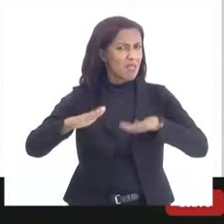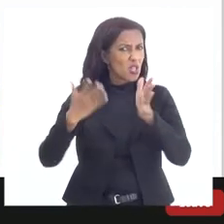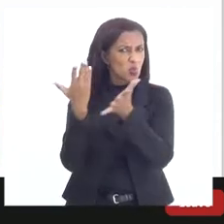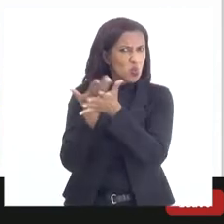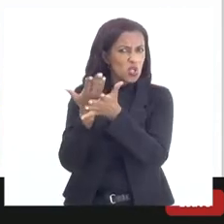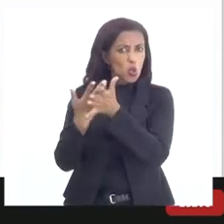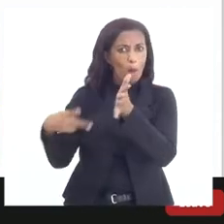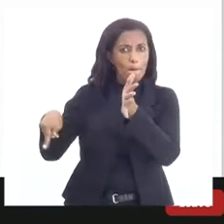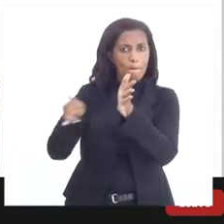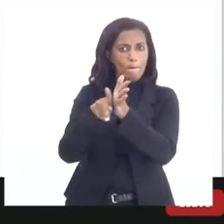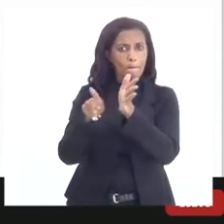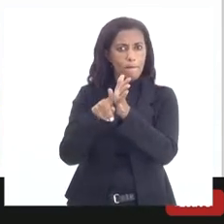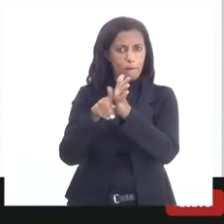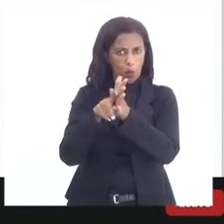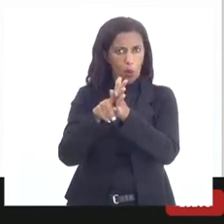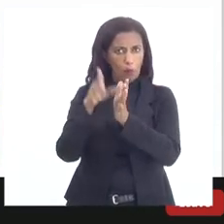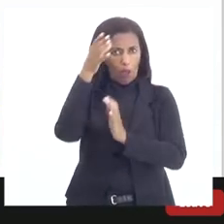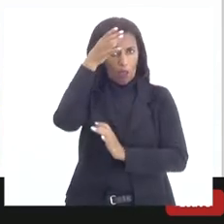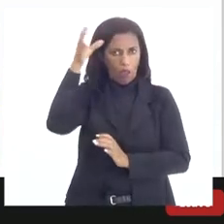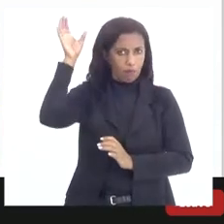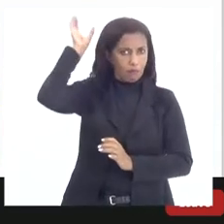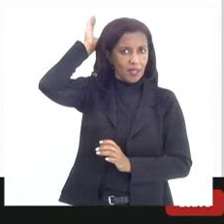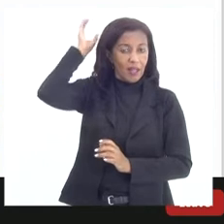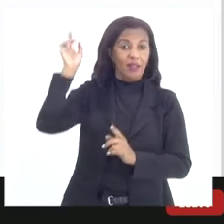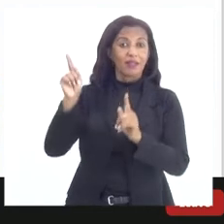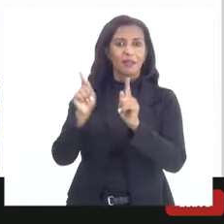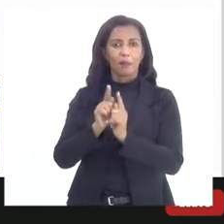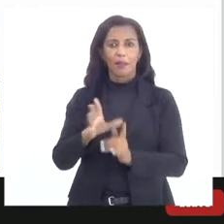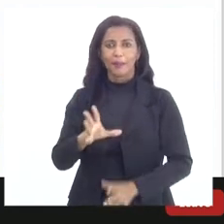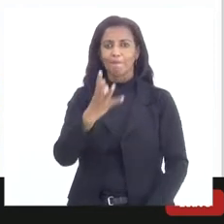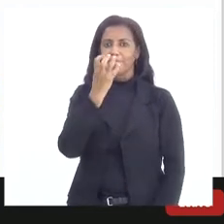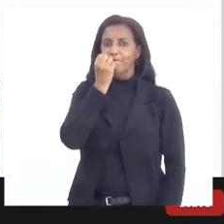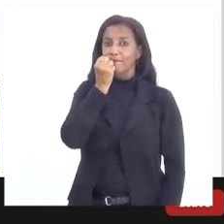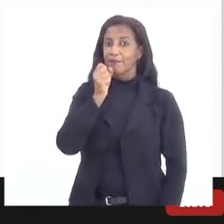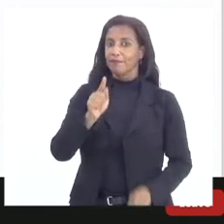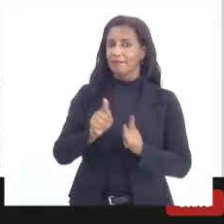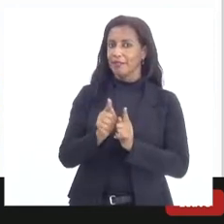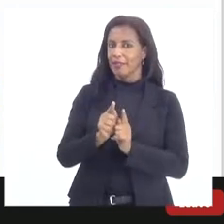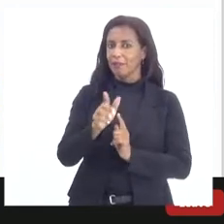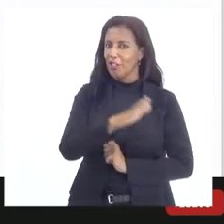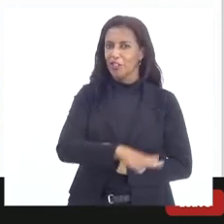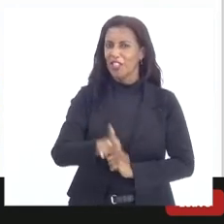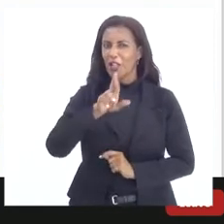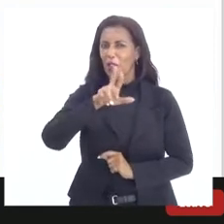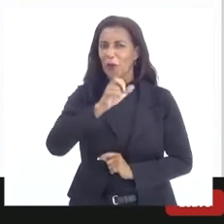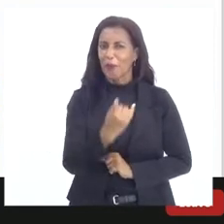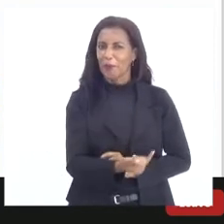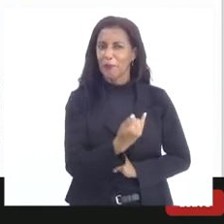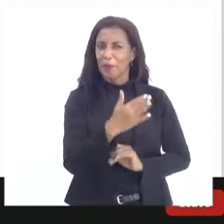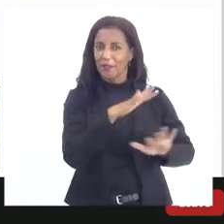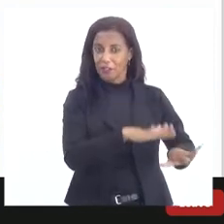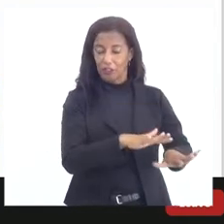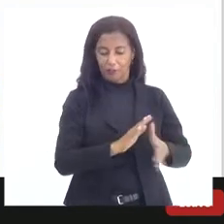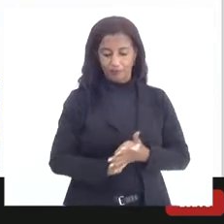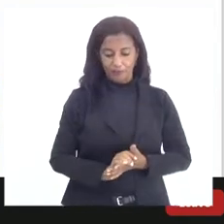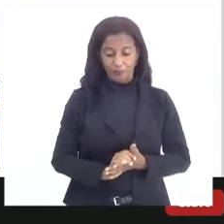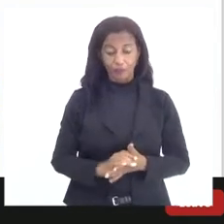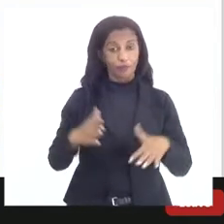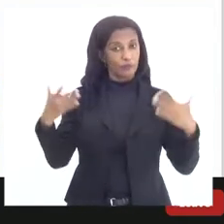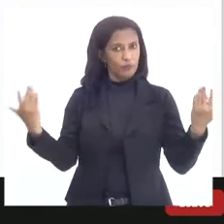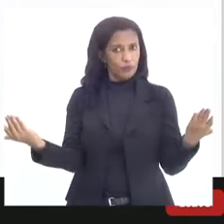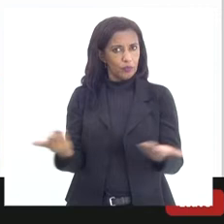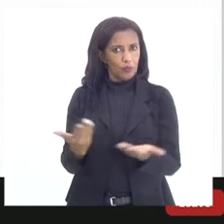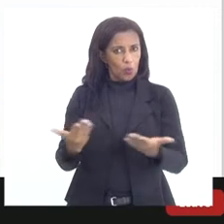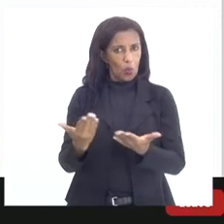de Candomblé, silenciaram também as crianças, elas não eram importantes. Os nossos estudos